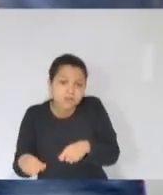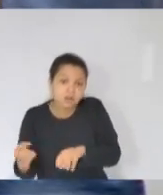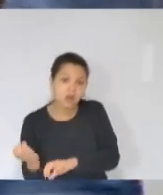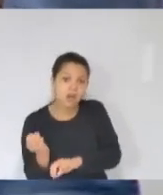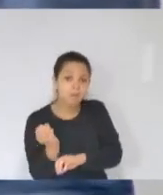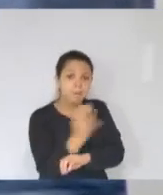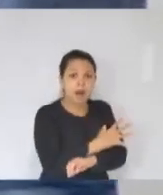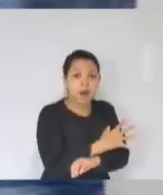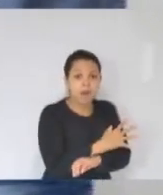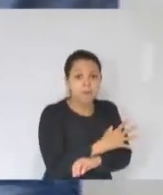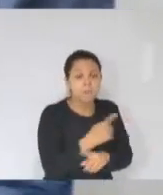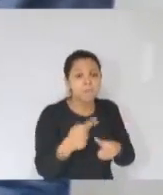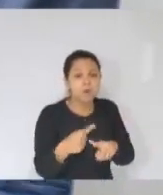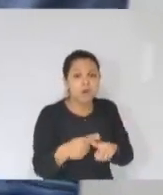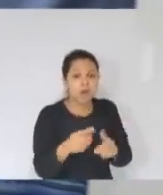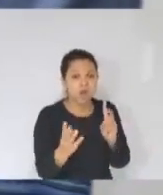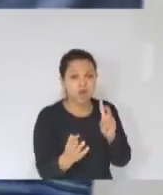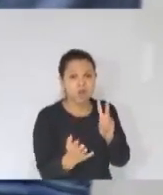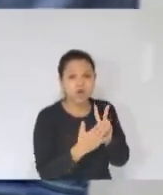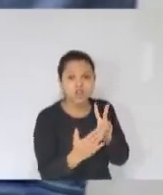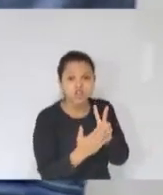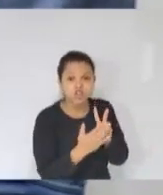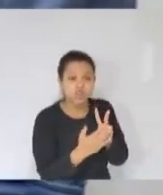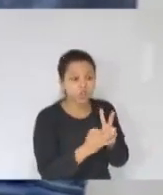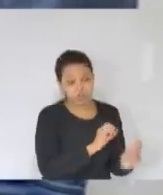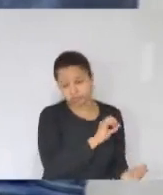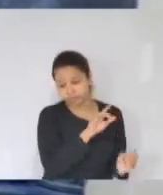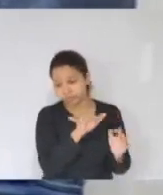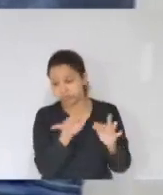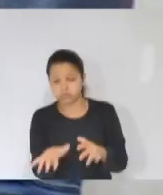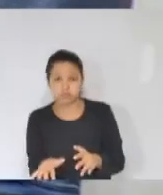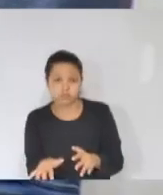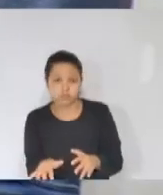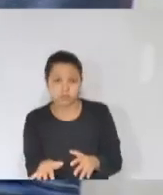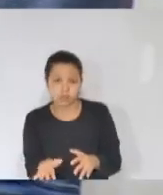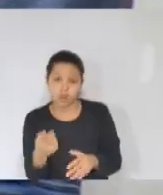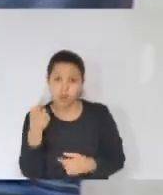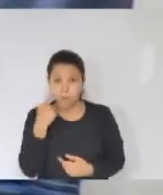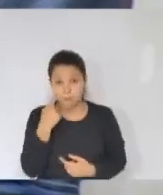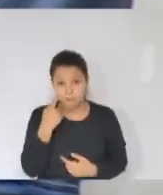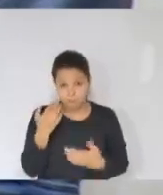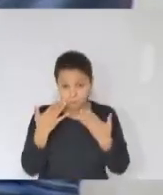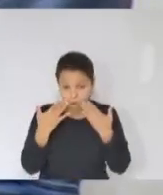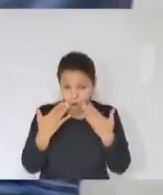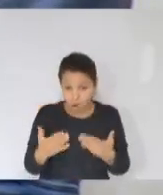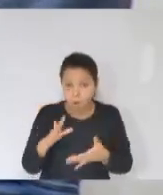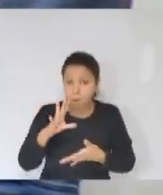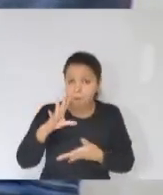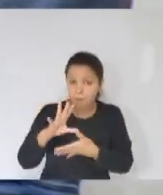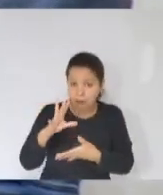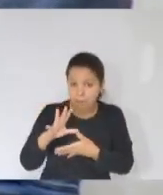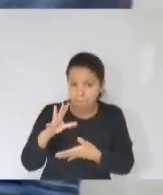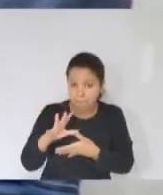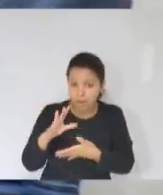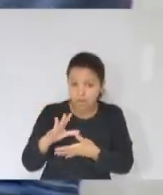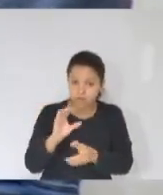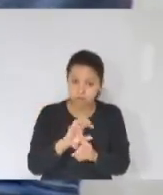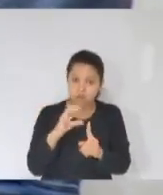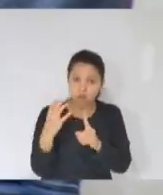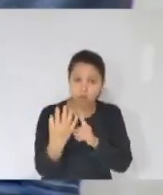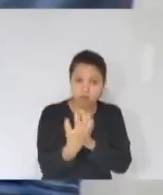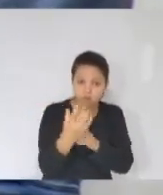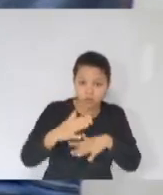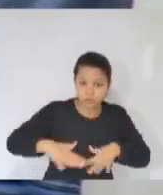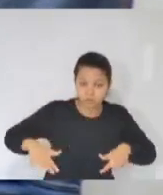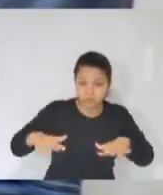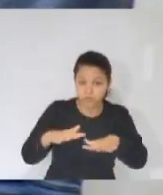os indígenas. Só mostrando aqui o mapa das comunidades, aqui 14 mil